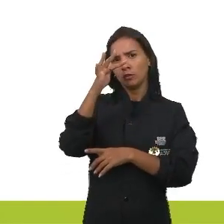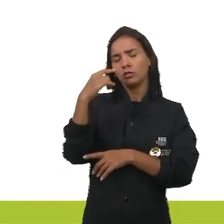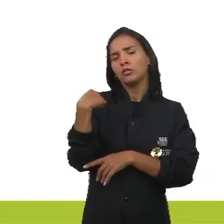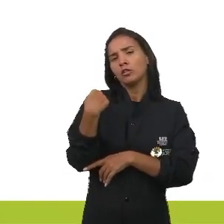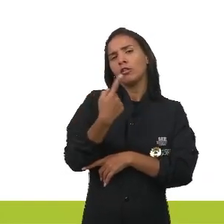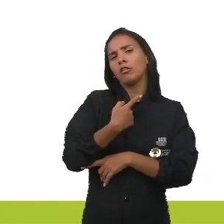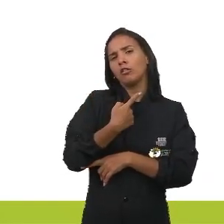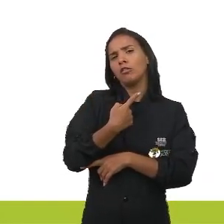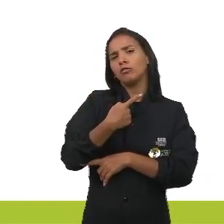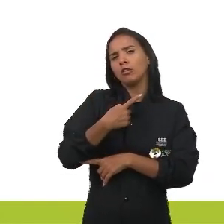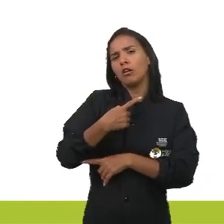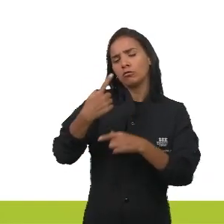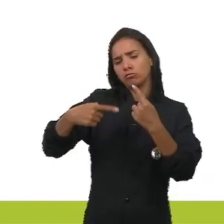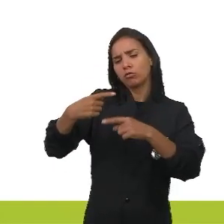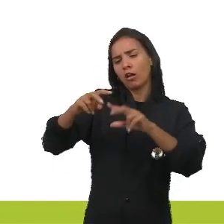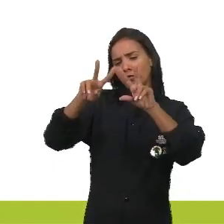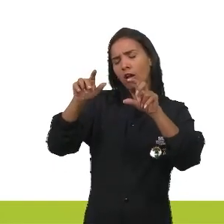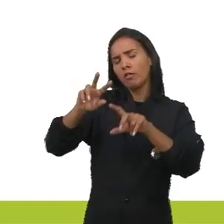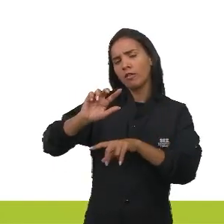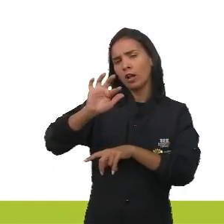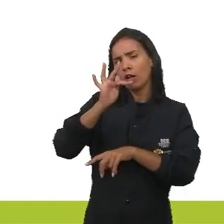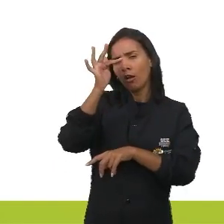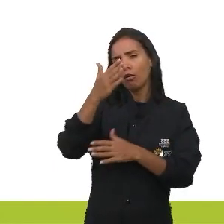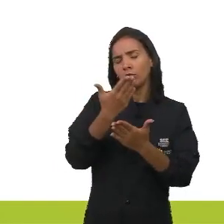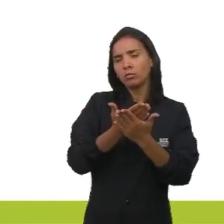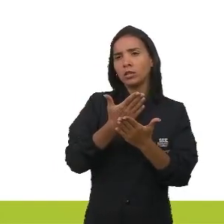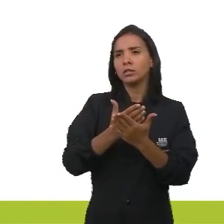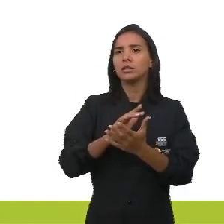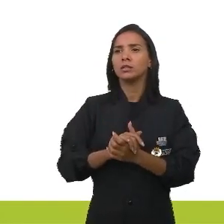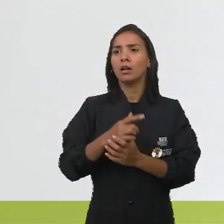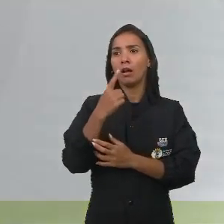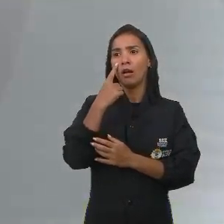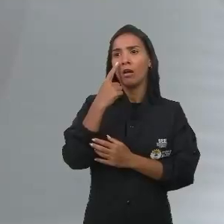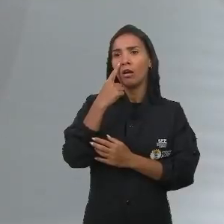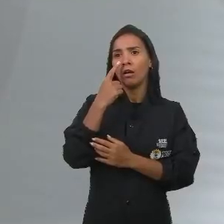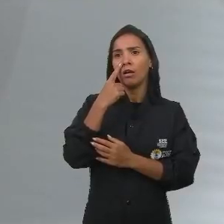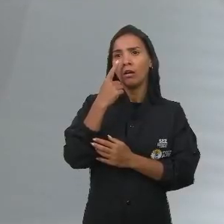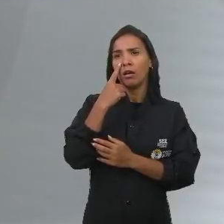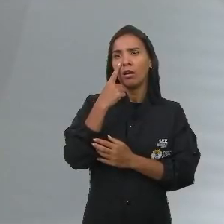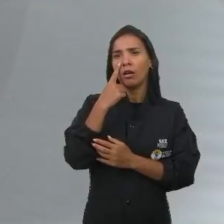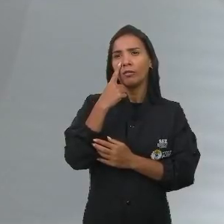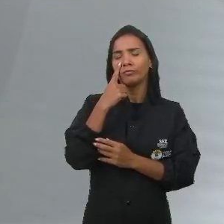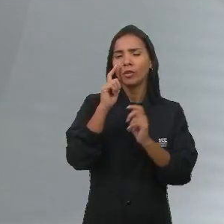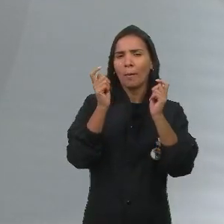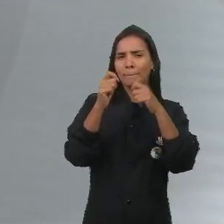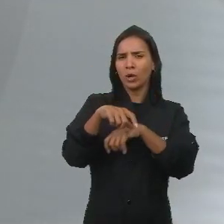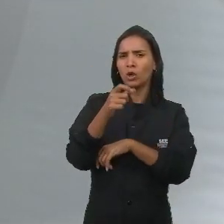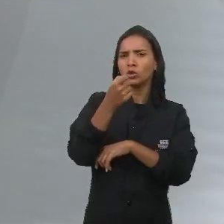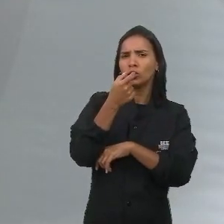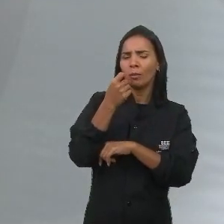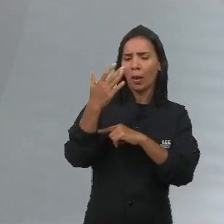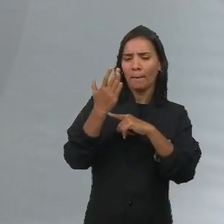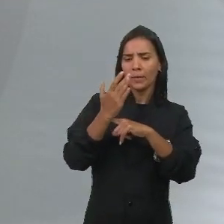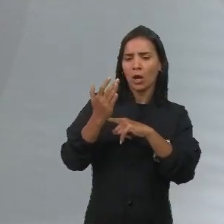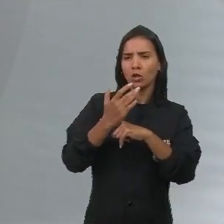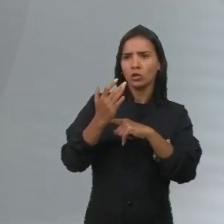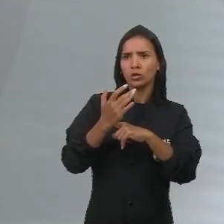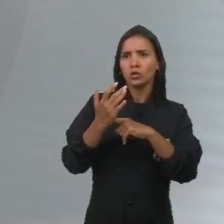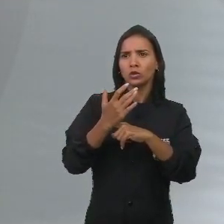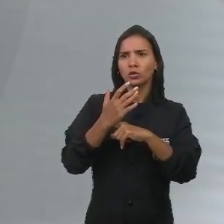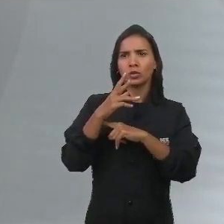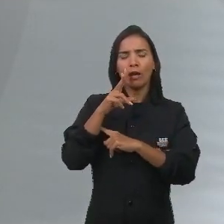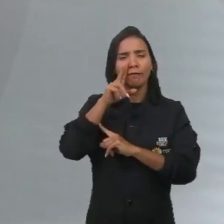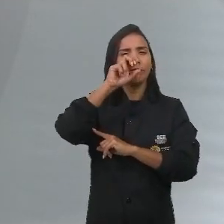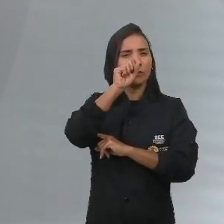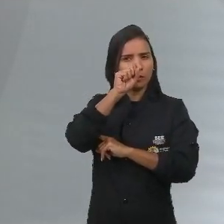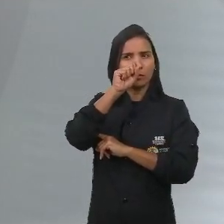suplementação é alimentação e anabolizante é coisa de fante é só PR a gente entender que futuramente a gente vai fazer aqui a gente falou todo